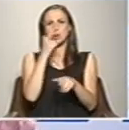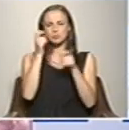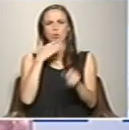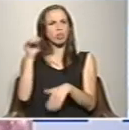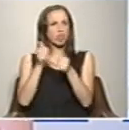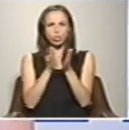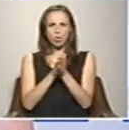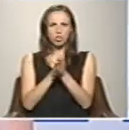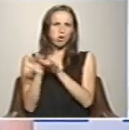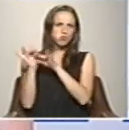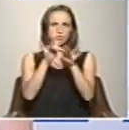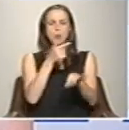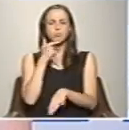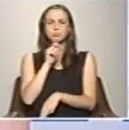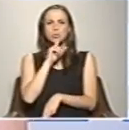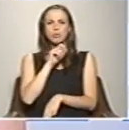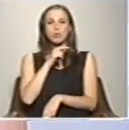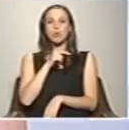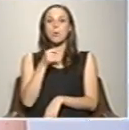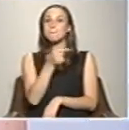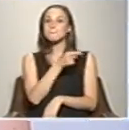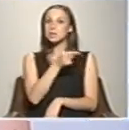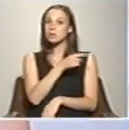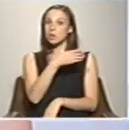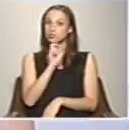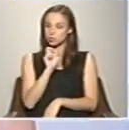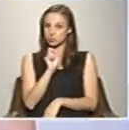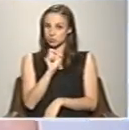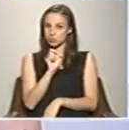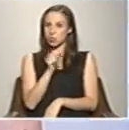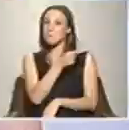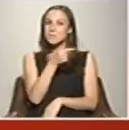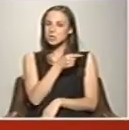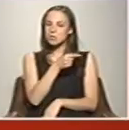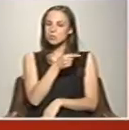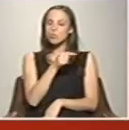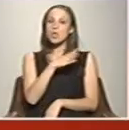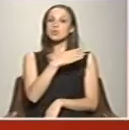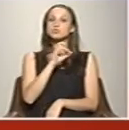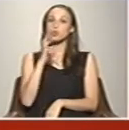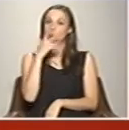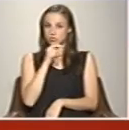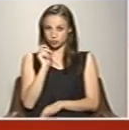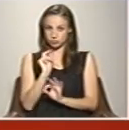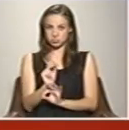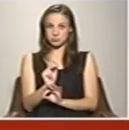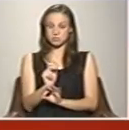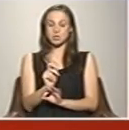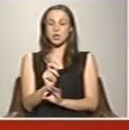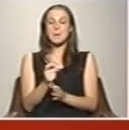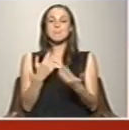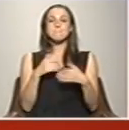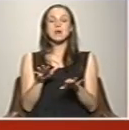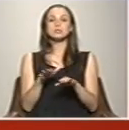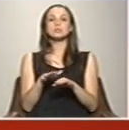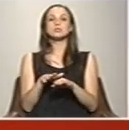idade podem aparecer com uma ideia se tiverem ou ir à procura de uma ideia? Exatamente. É o mínimo é 18 anos, mas de facto não restringimos